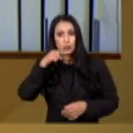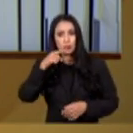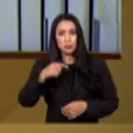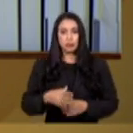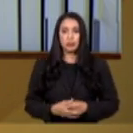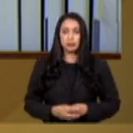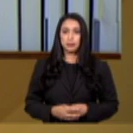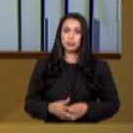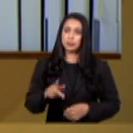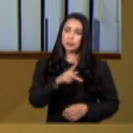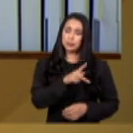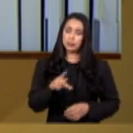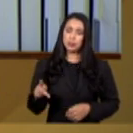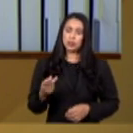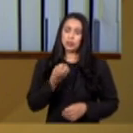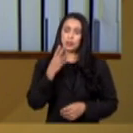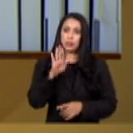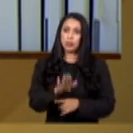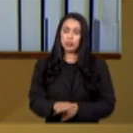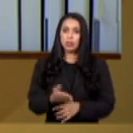o acidente